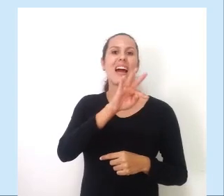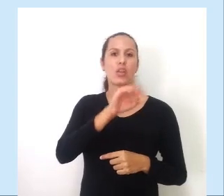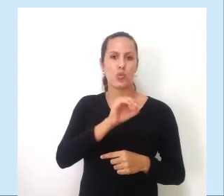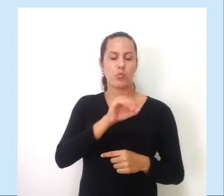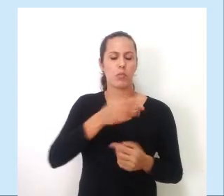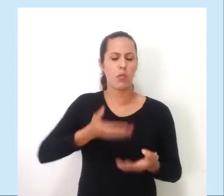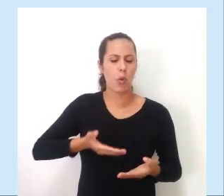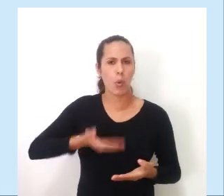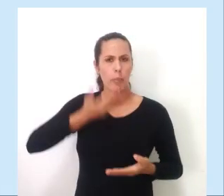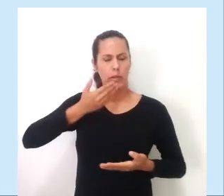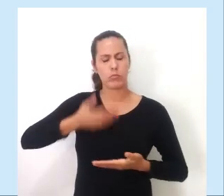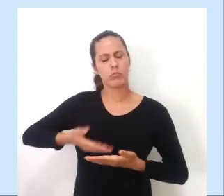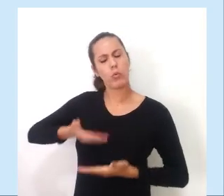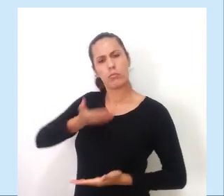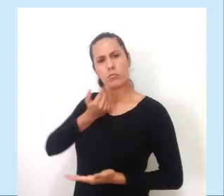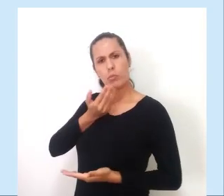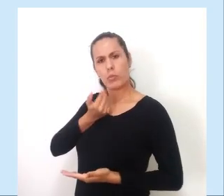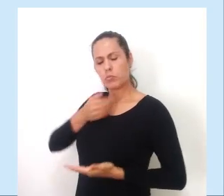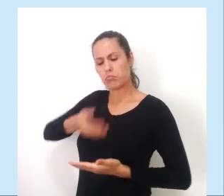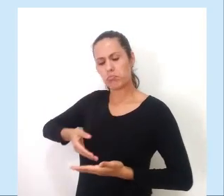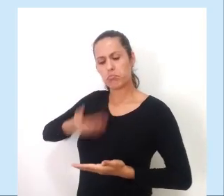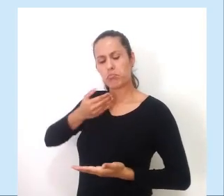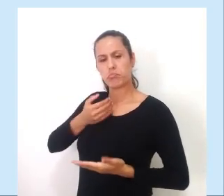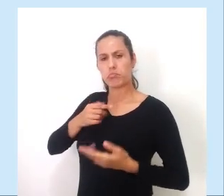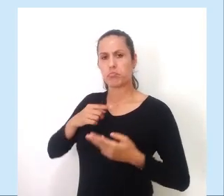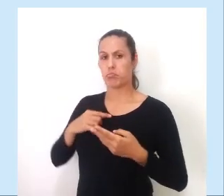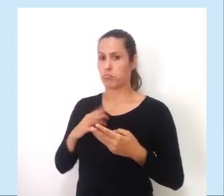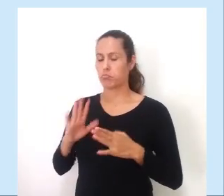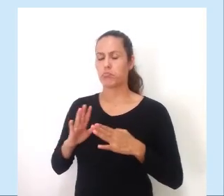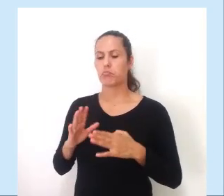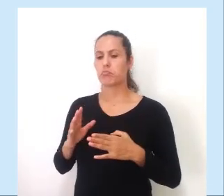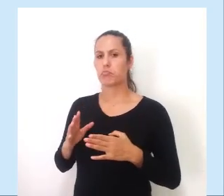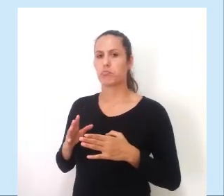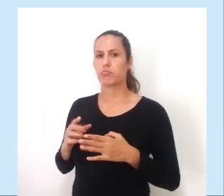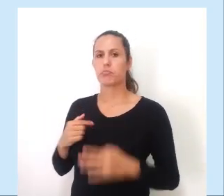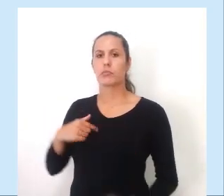estou ingerindo o carboidrato. Eu estou